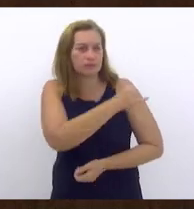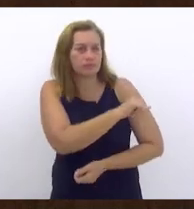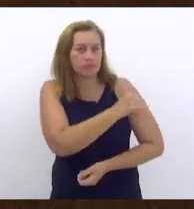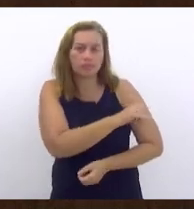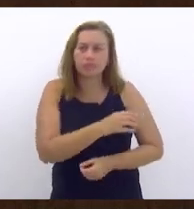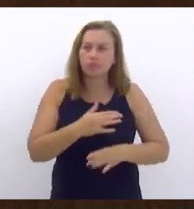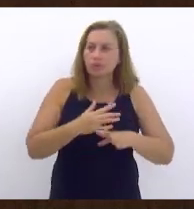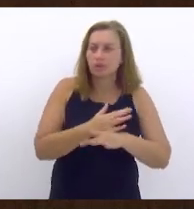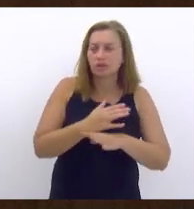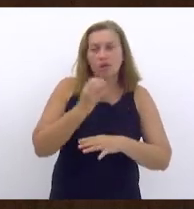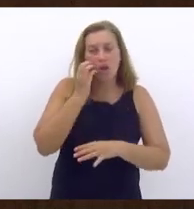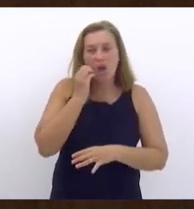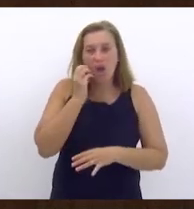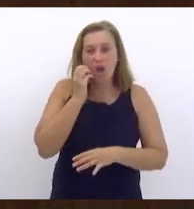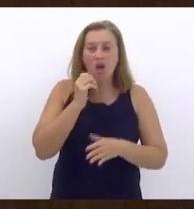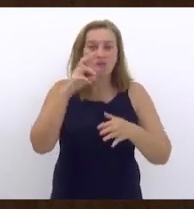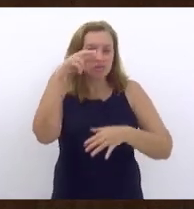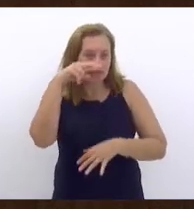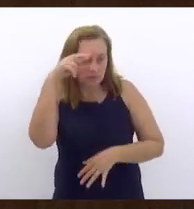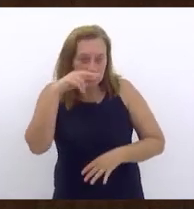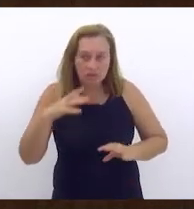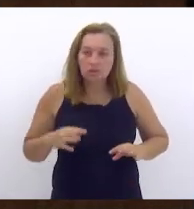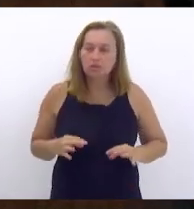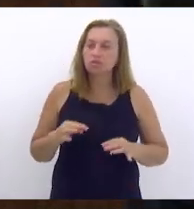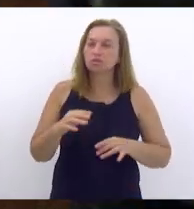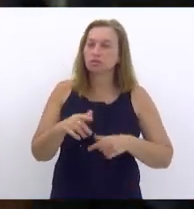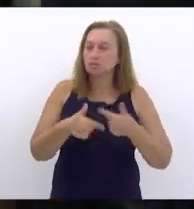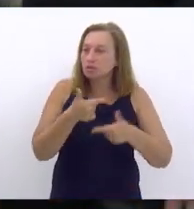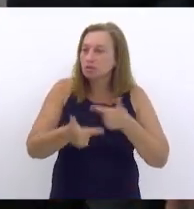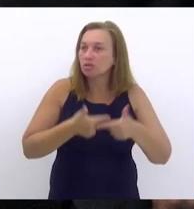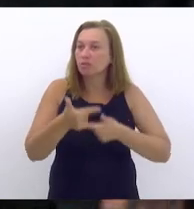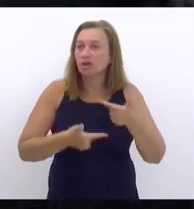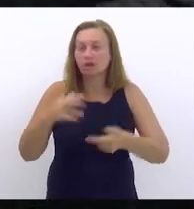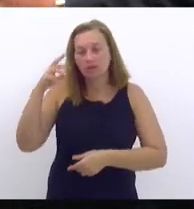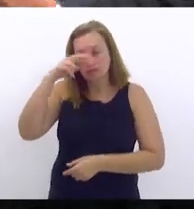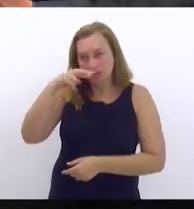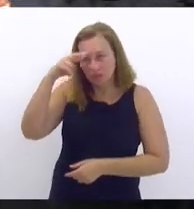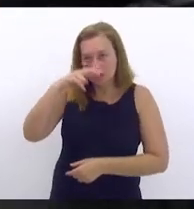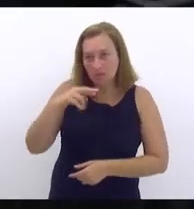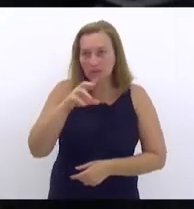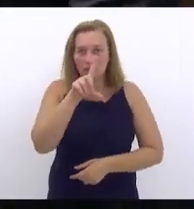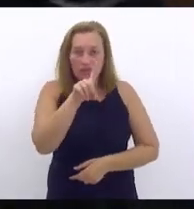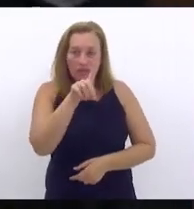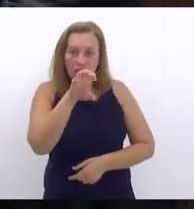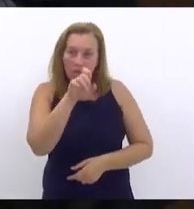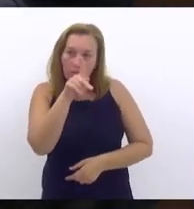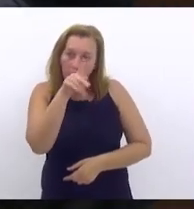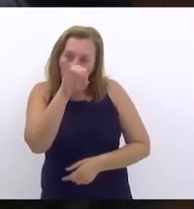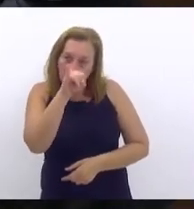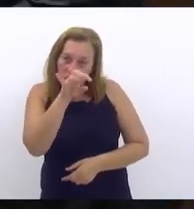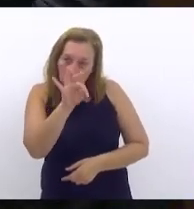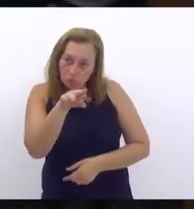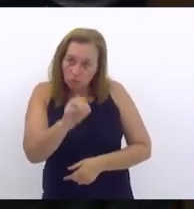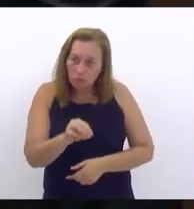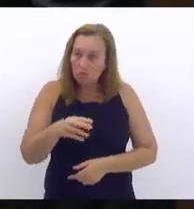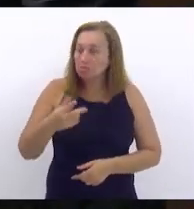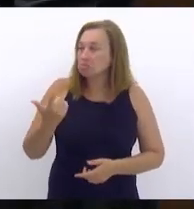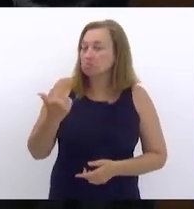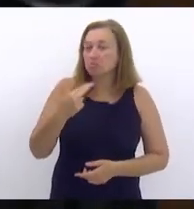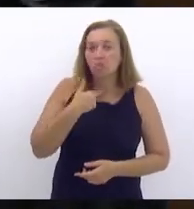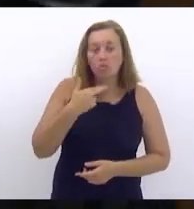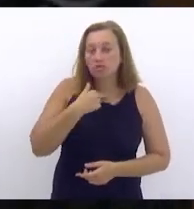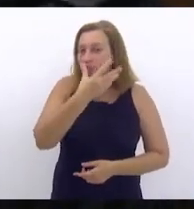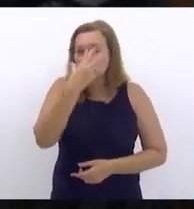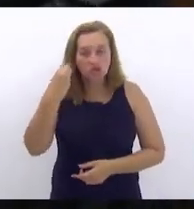Janeiro. E nós estamos em loco fiscalizando as operações, fiscalizando os depósitos públicos, e não podemos fechar os olhos, tapar o